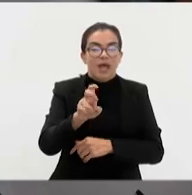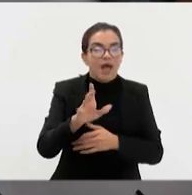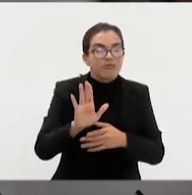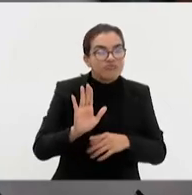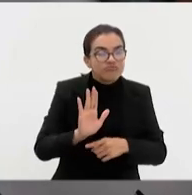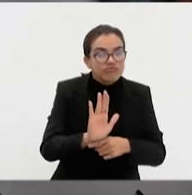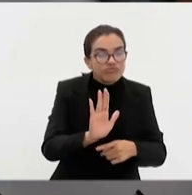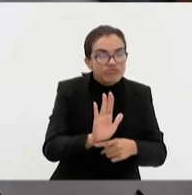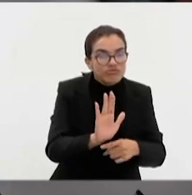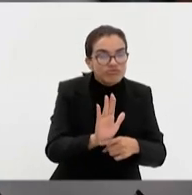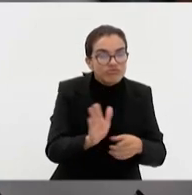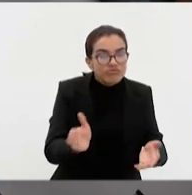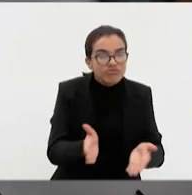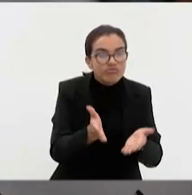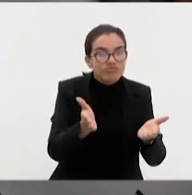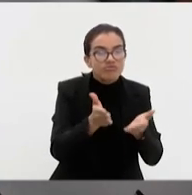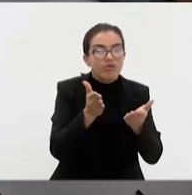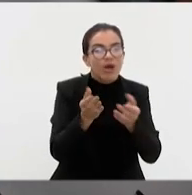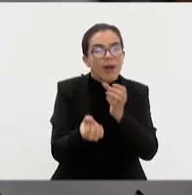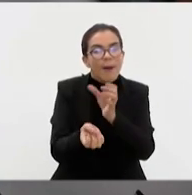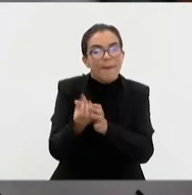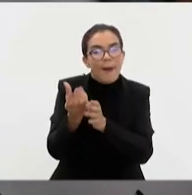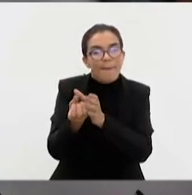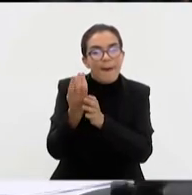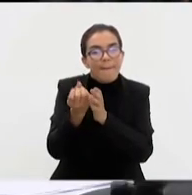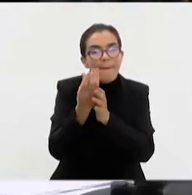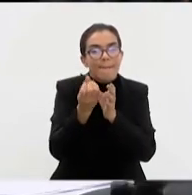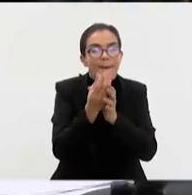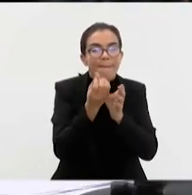contribuiu com os primeiros rudimentos da